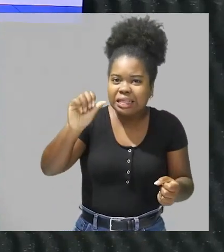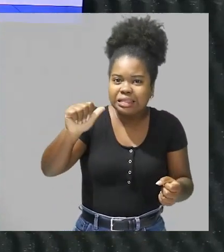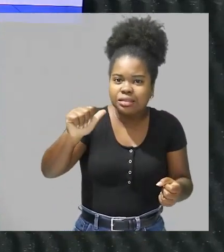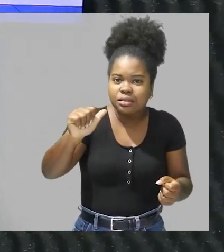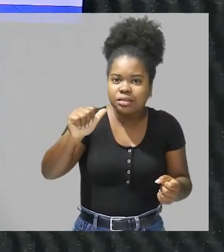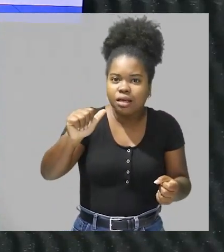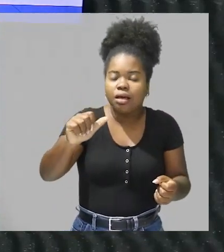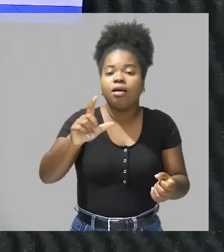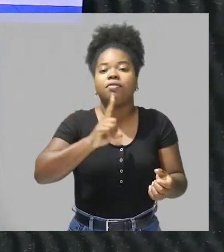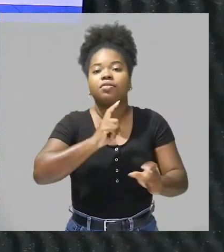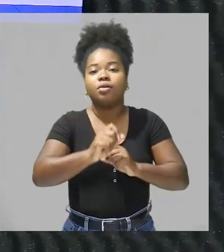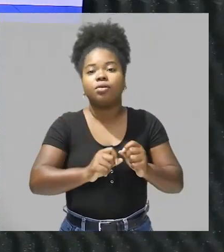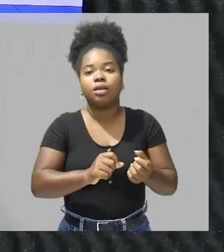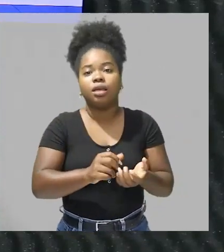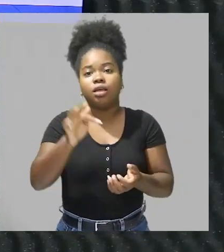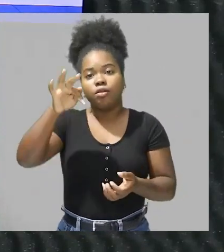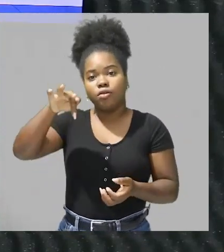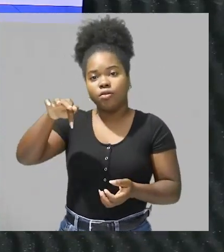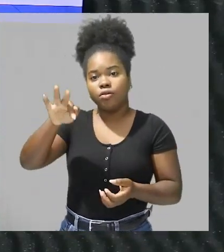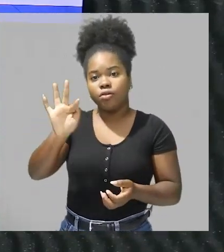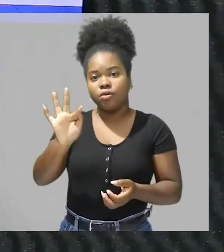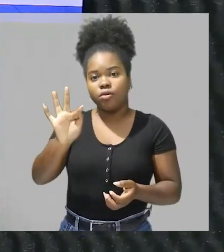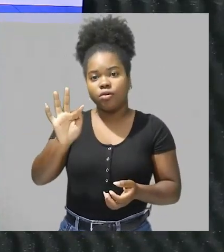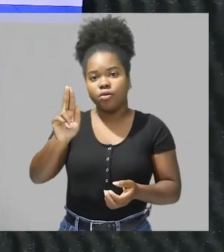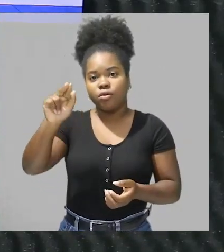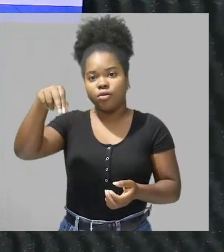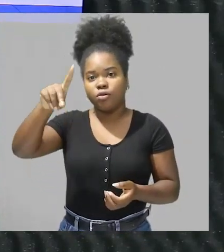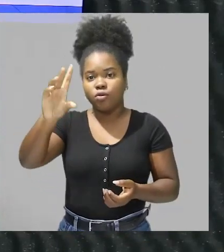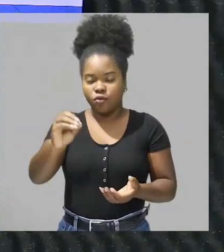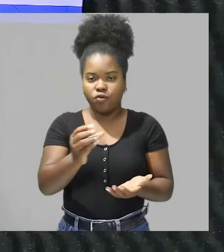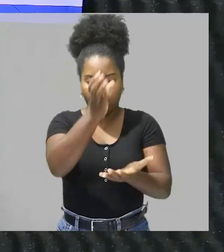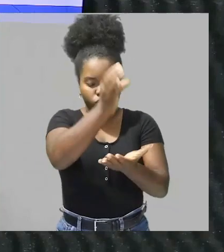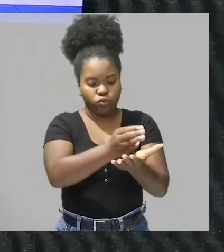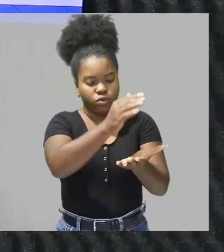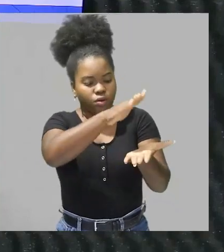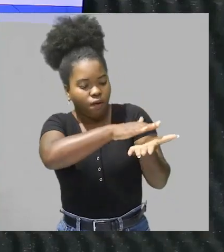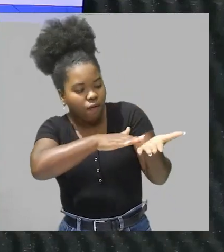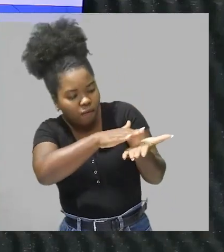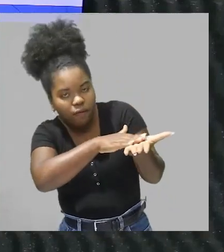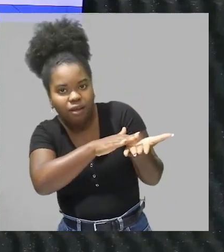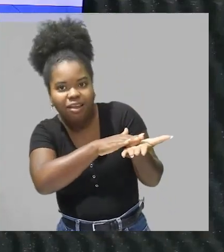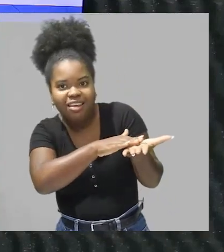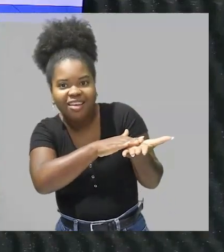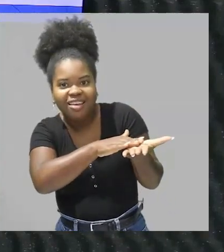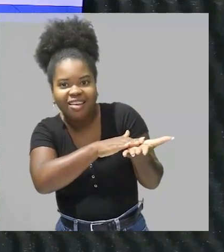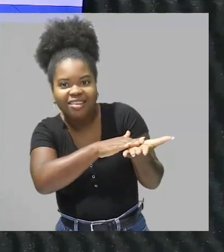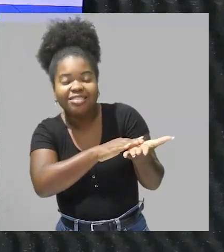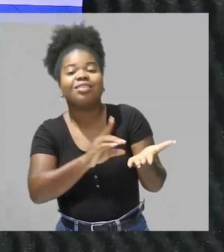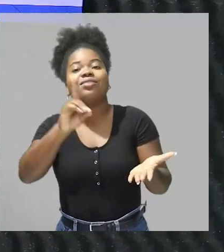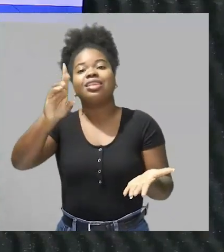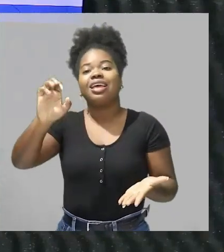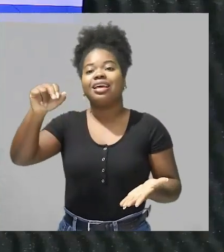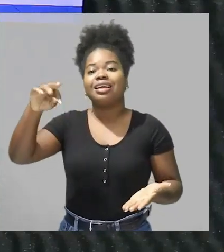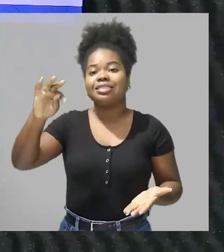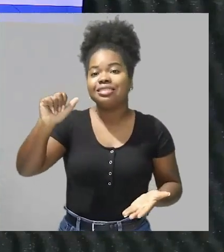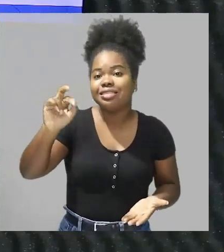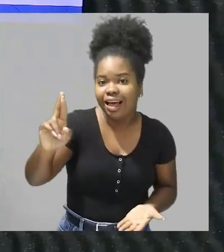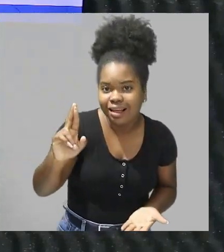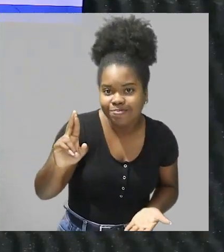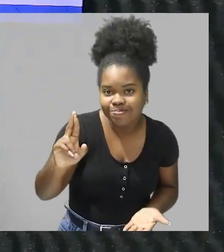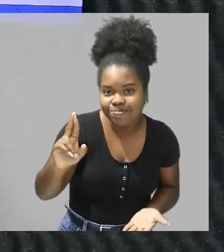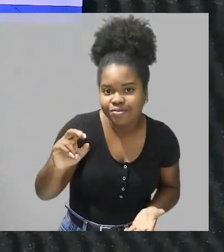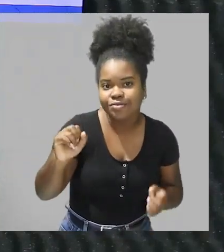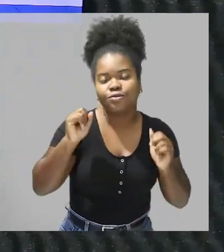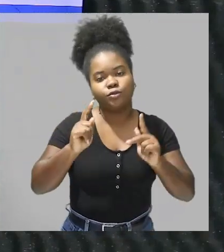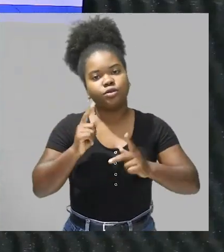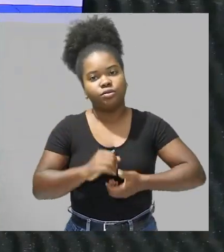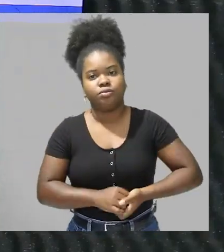fundo do recipiente então elas vão decantar beleza elas vão decantar vão para o fundo do